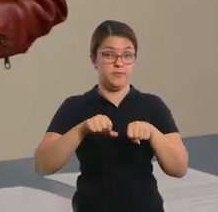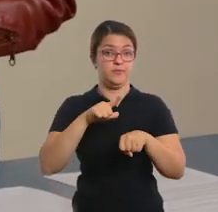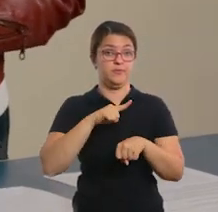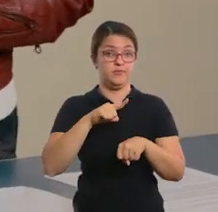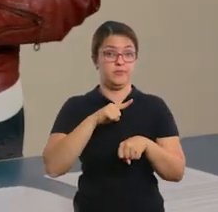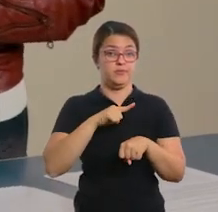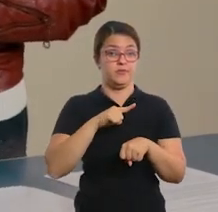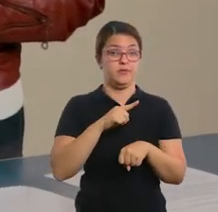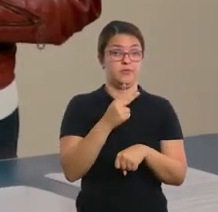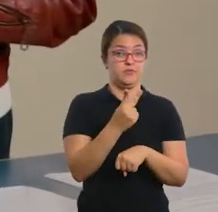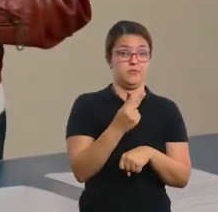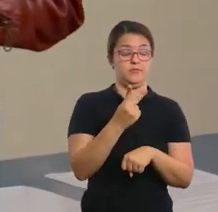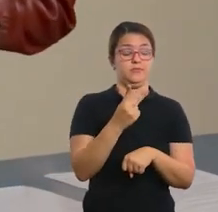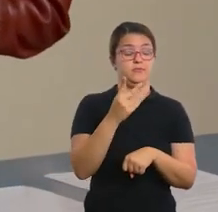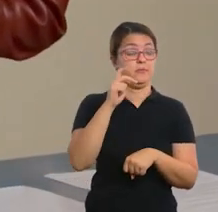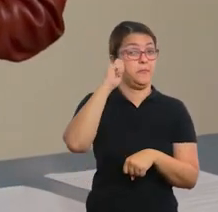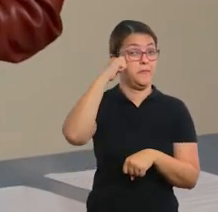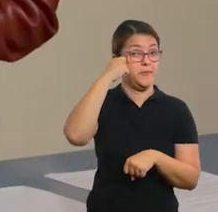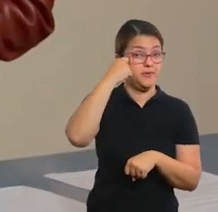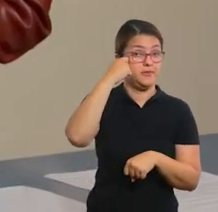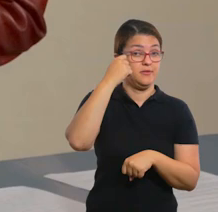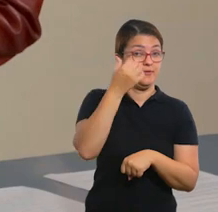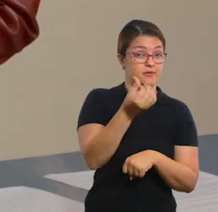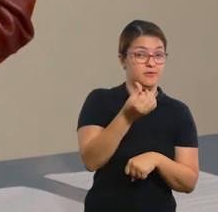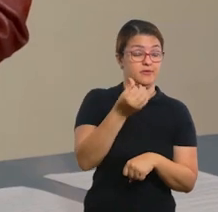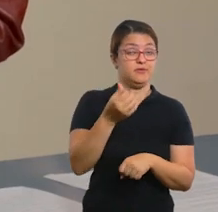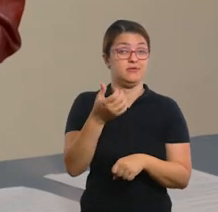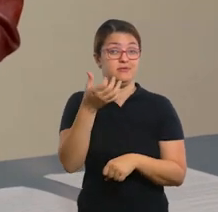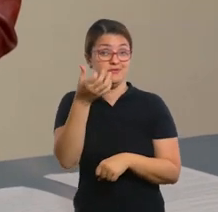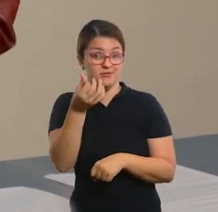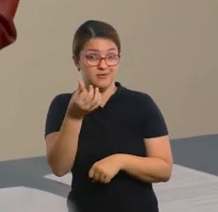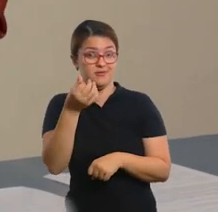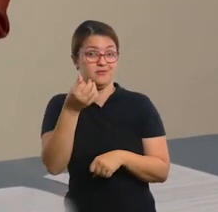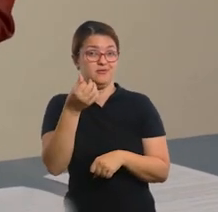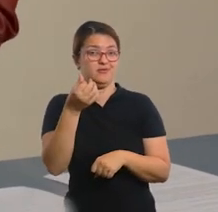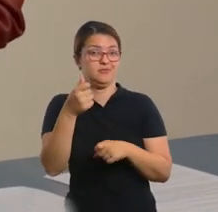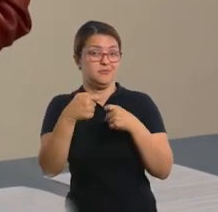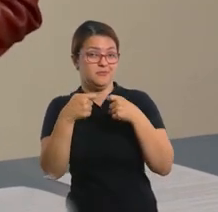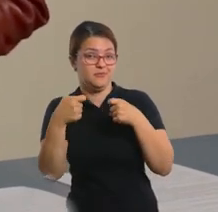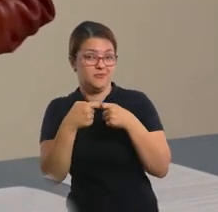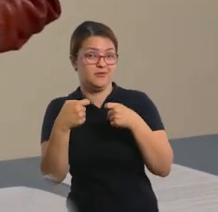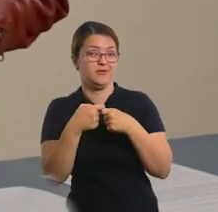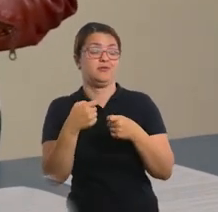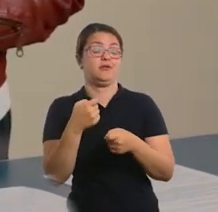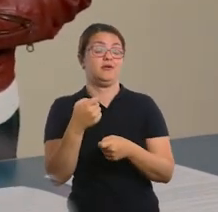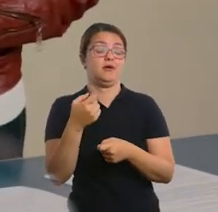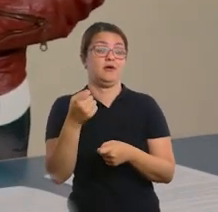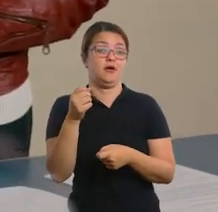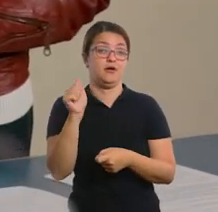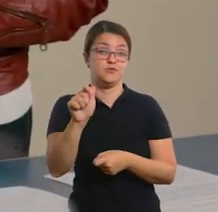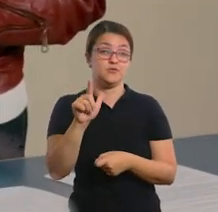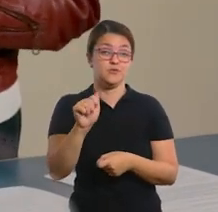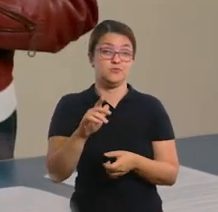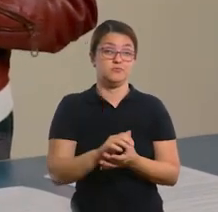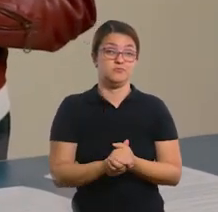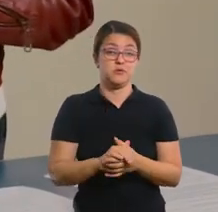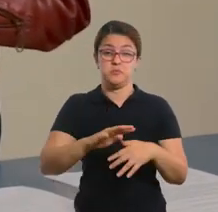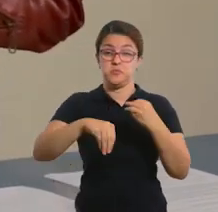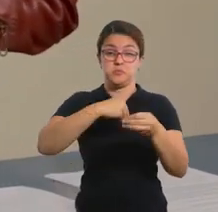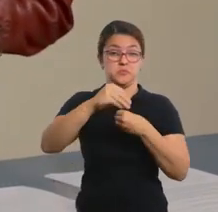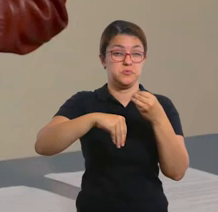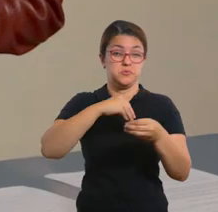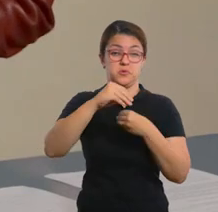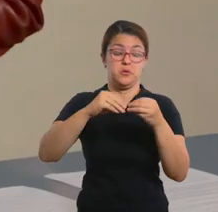meias pretas e 6 pares de meias azuis, mas todas estão soltas e misturadas. Hoje, a escuridão no quarto onde está